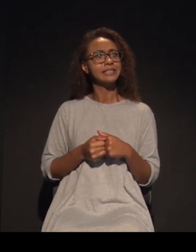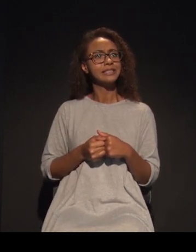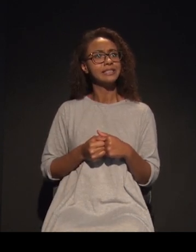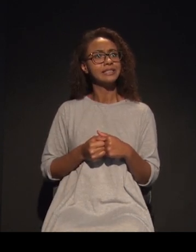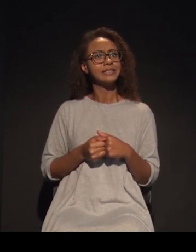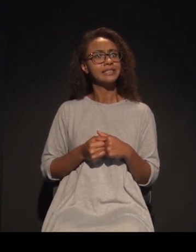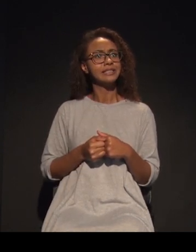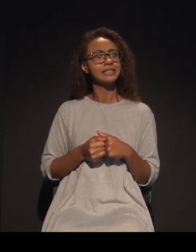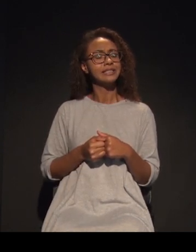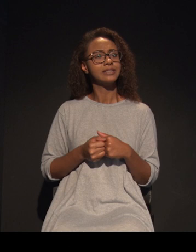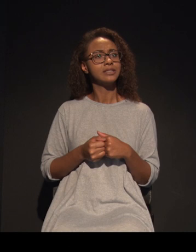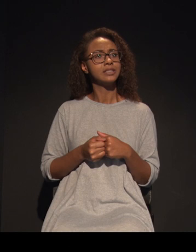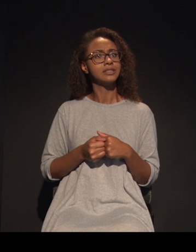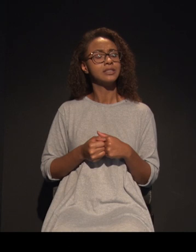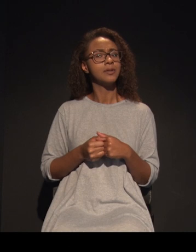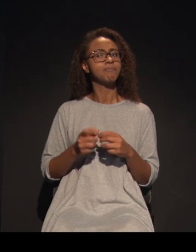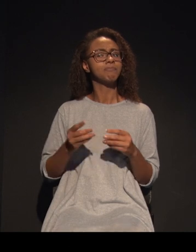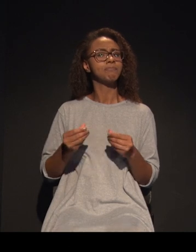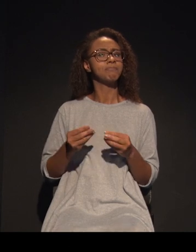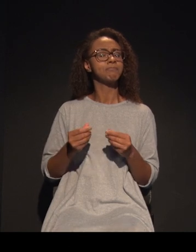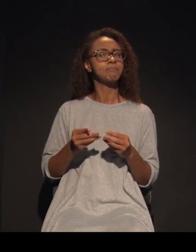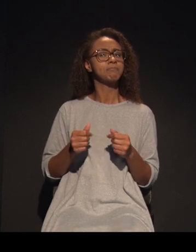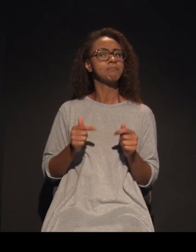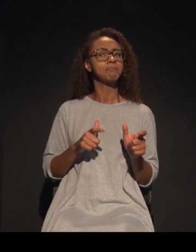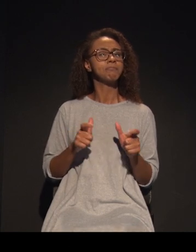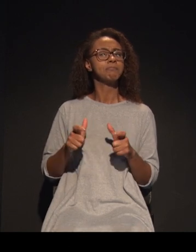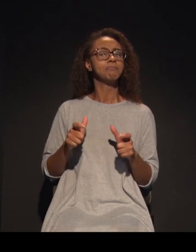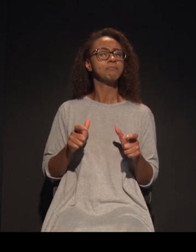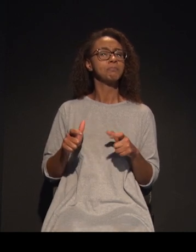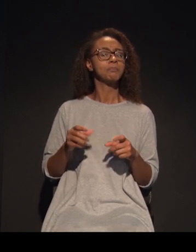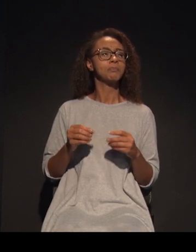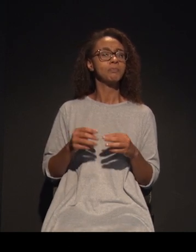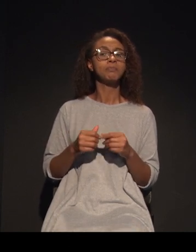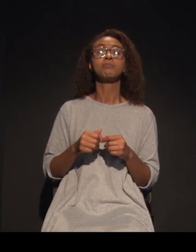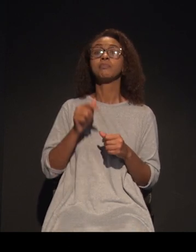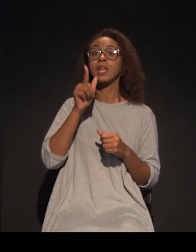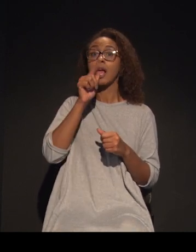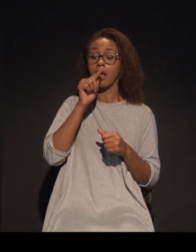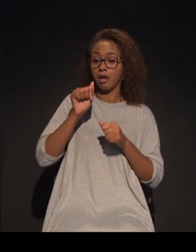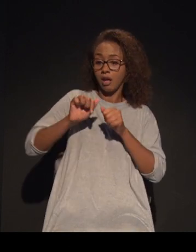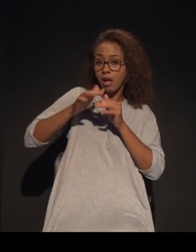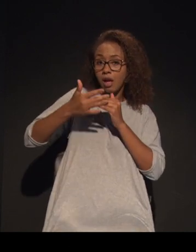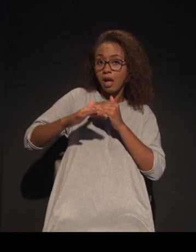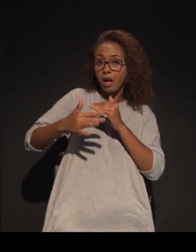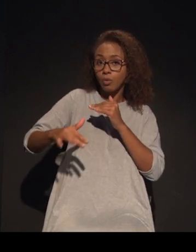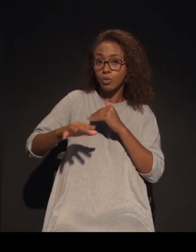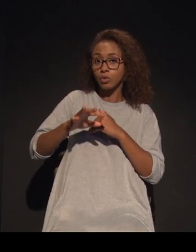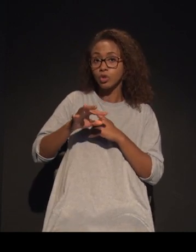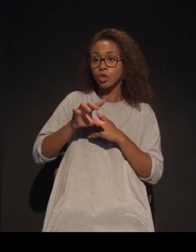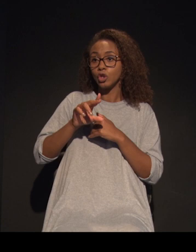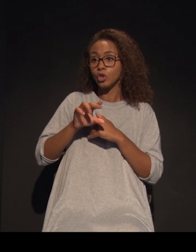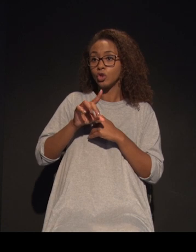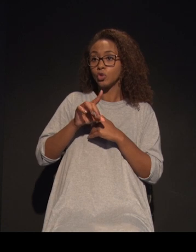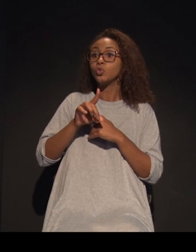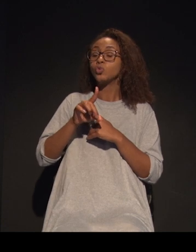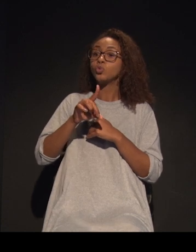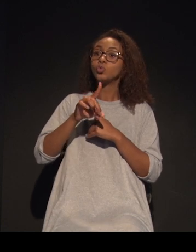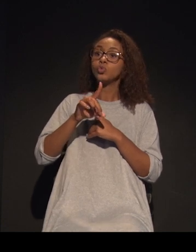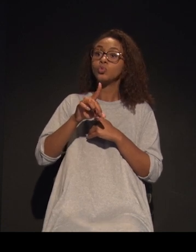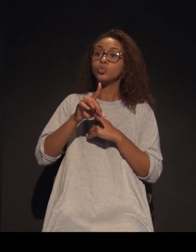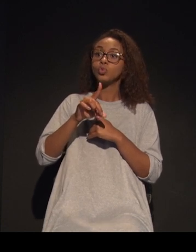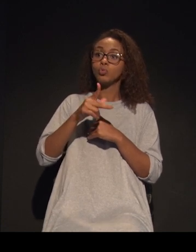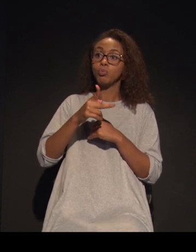médio têm se estenda bacia do purus sendo a população má mais